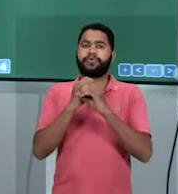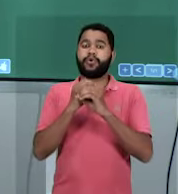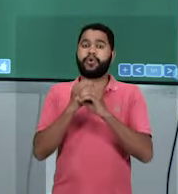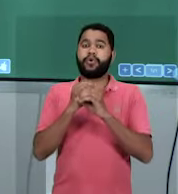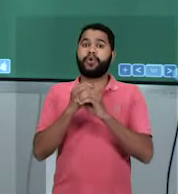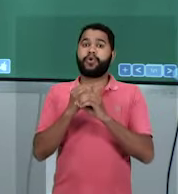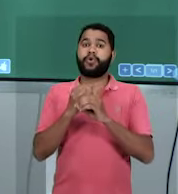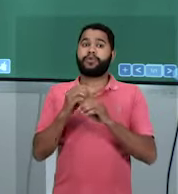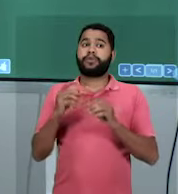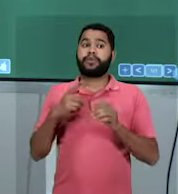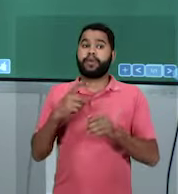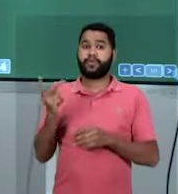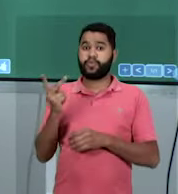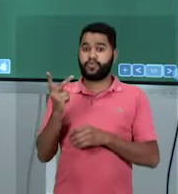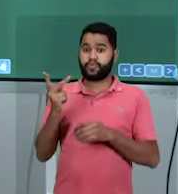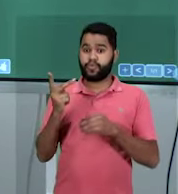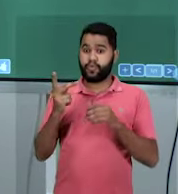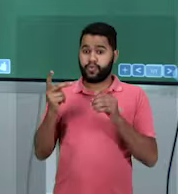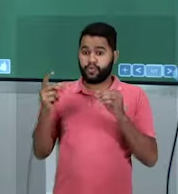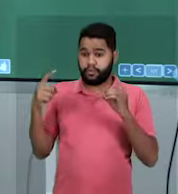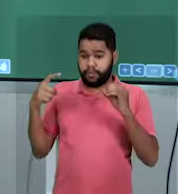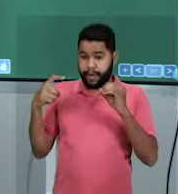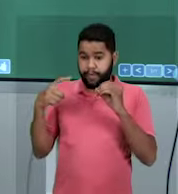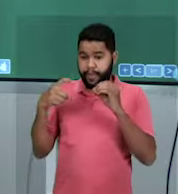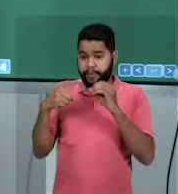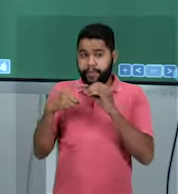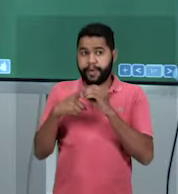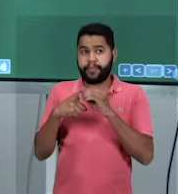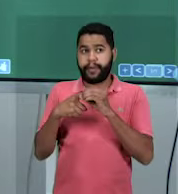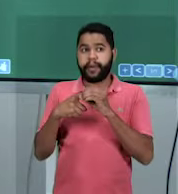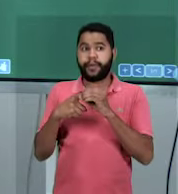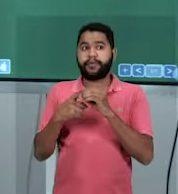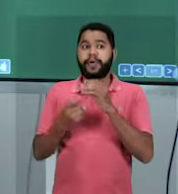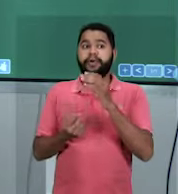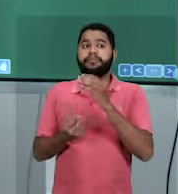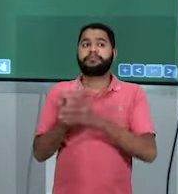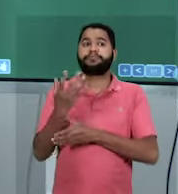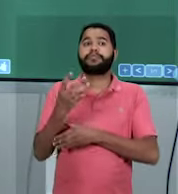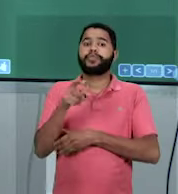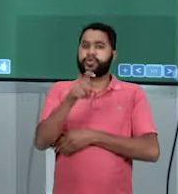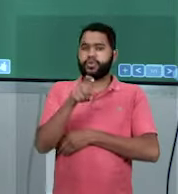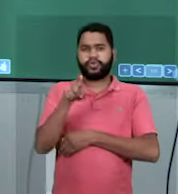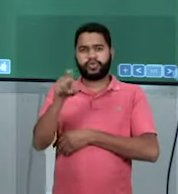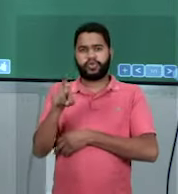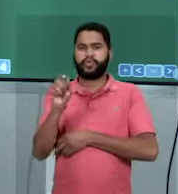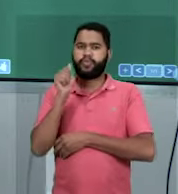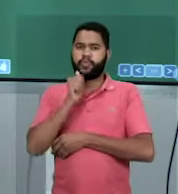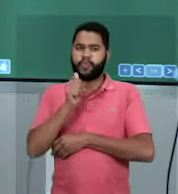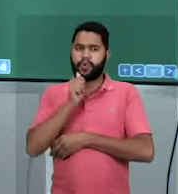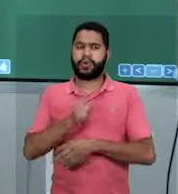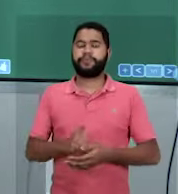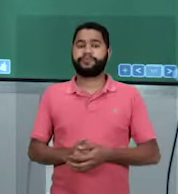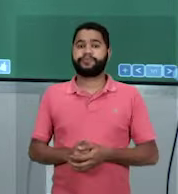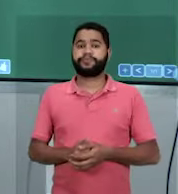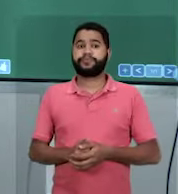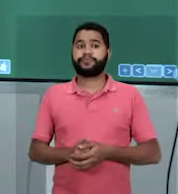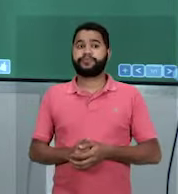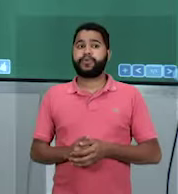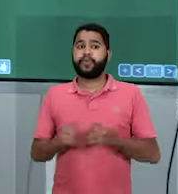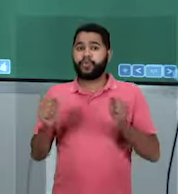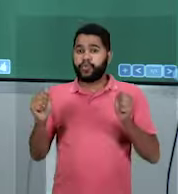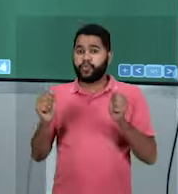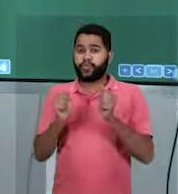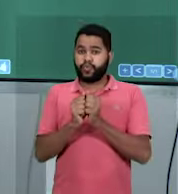óvulo com espermatozoide XX, vai originar uma célula XX. Se eu tenho a junção aqui